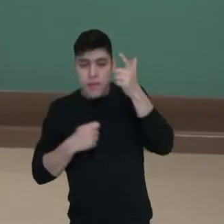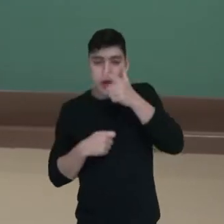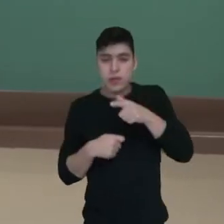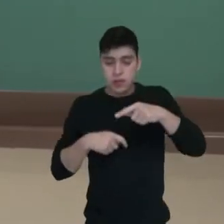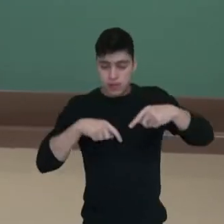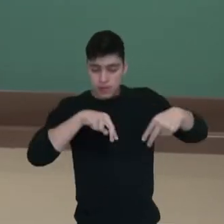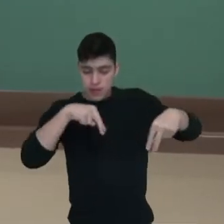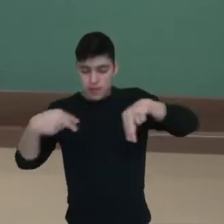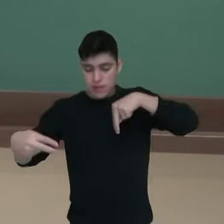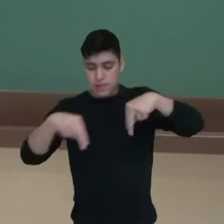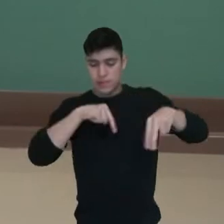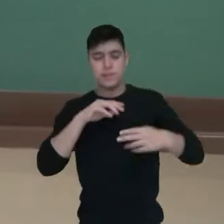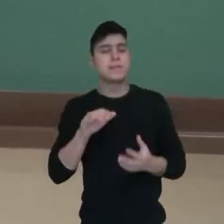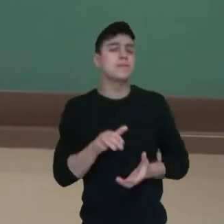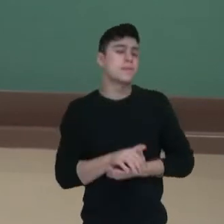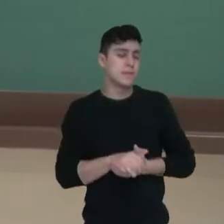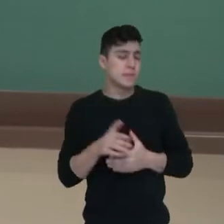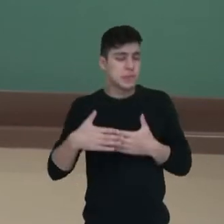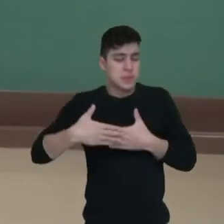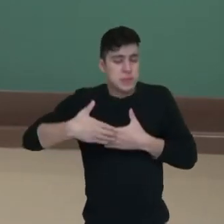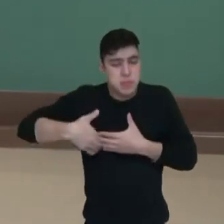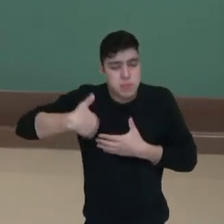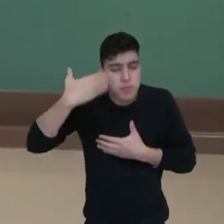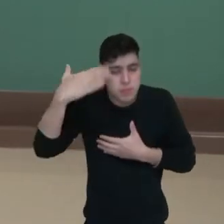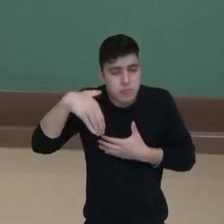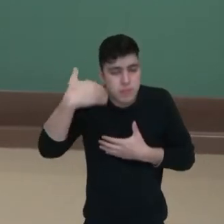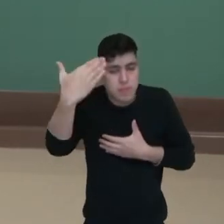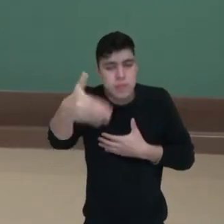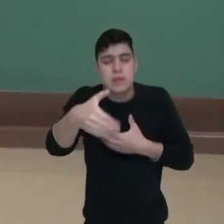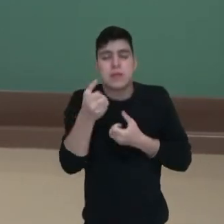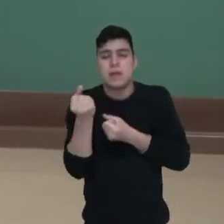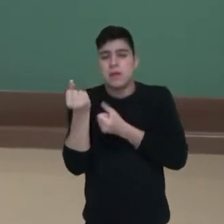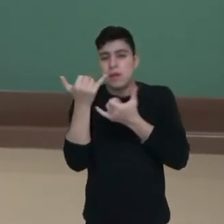orientem. E a gente vai verificar algumas outras